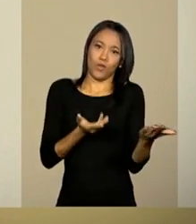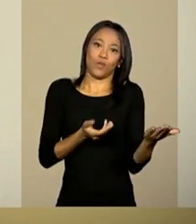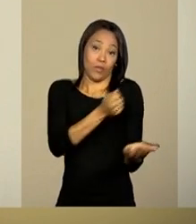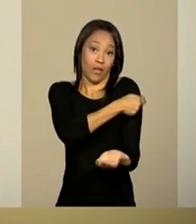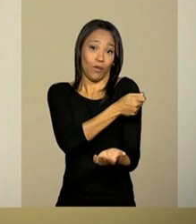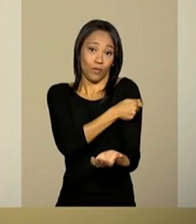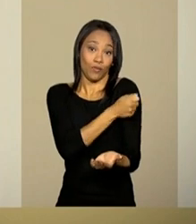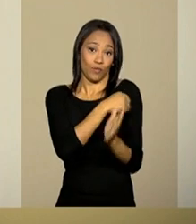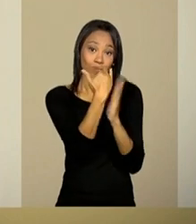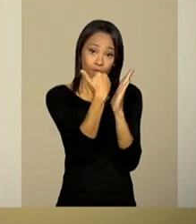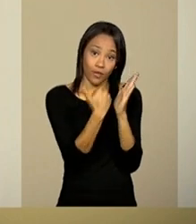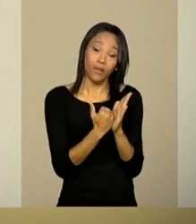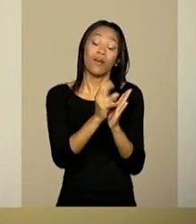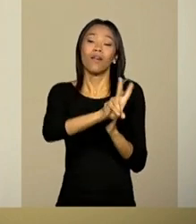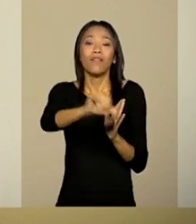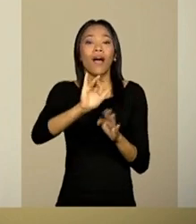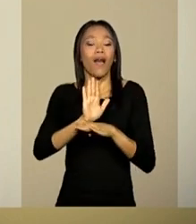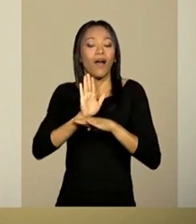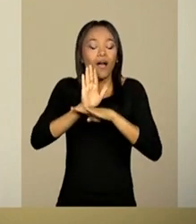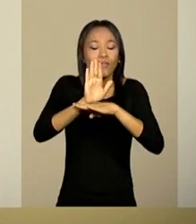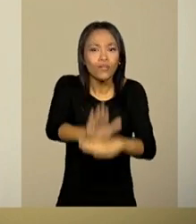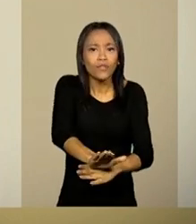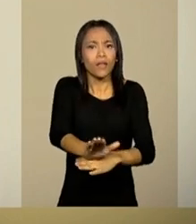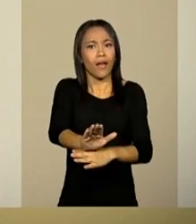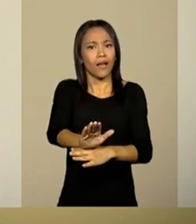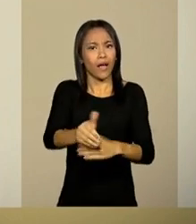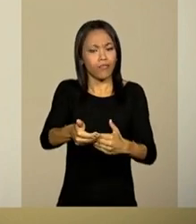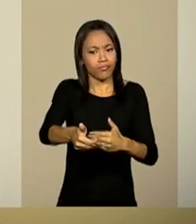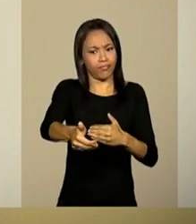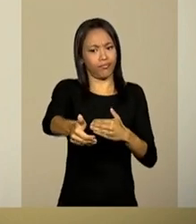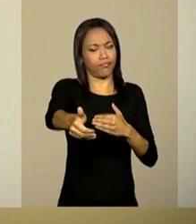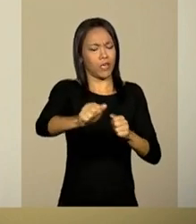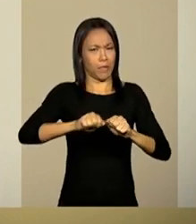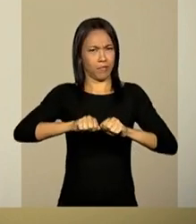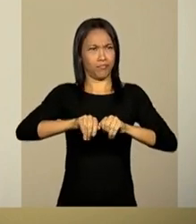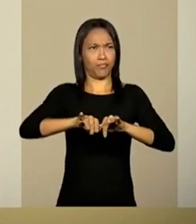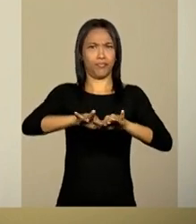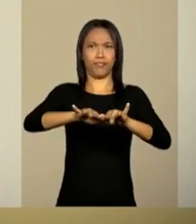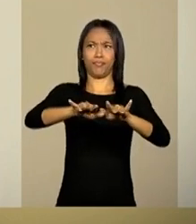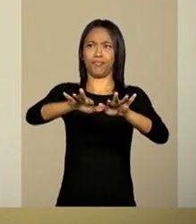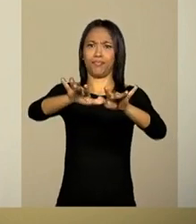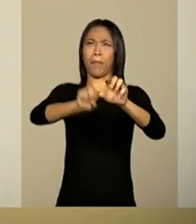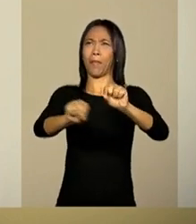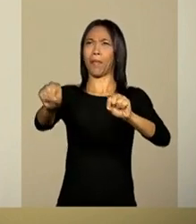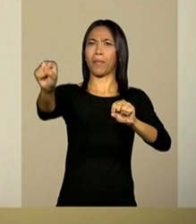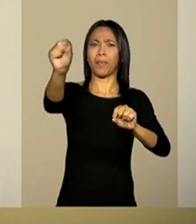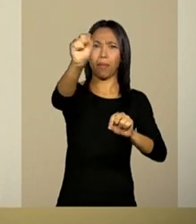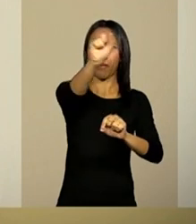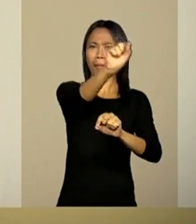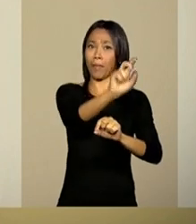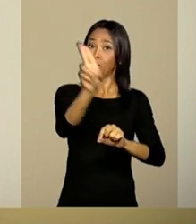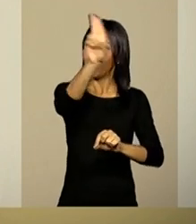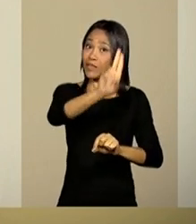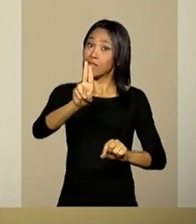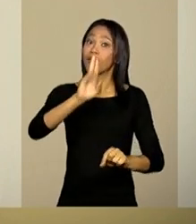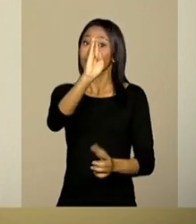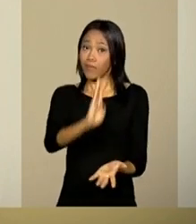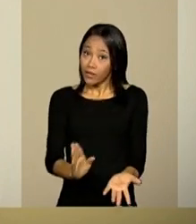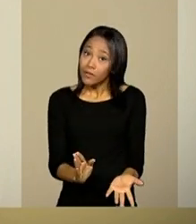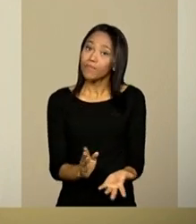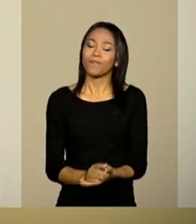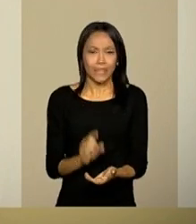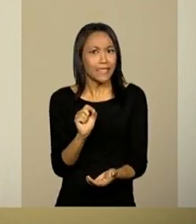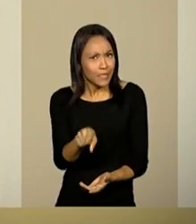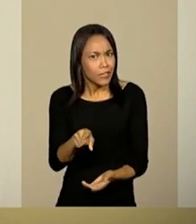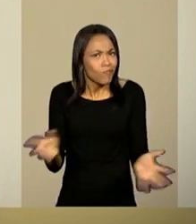fronteiras vão ajudar a fazer e que começa a se espalhar Pelas universidades do nosso país e isso